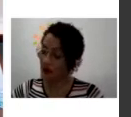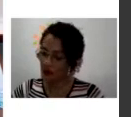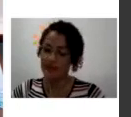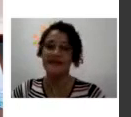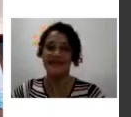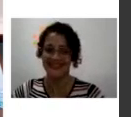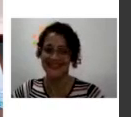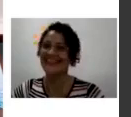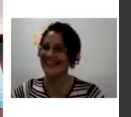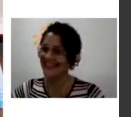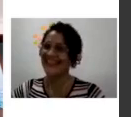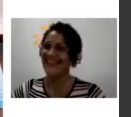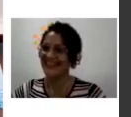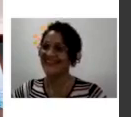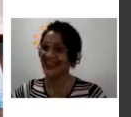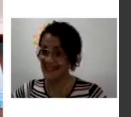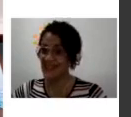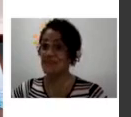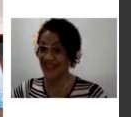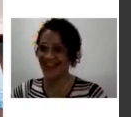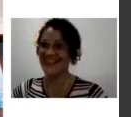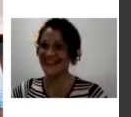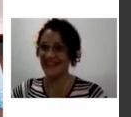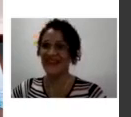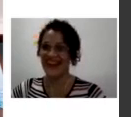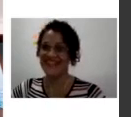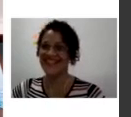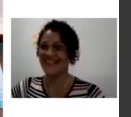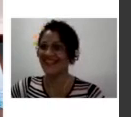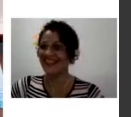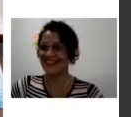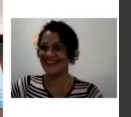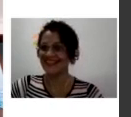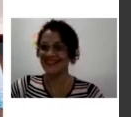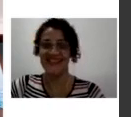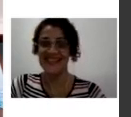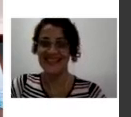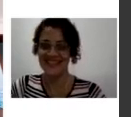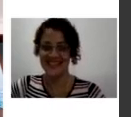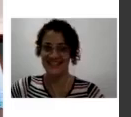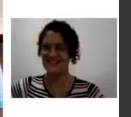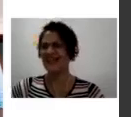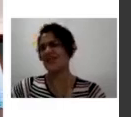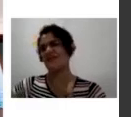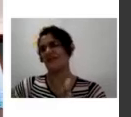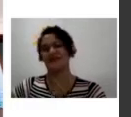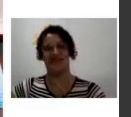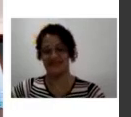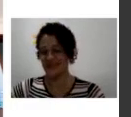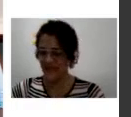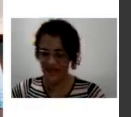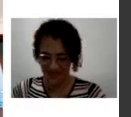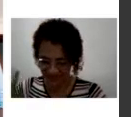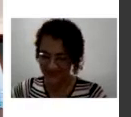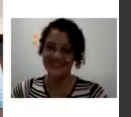professor Manuel, ele traz a experiência na prática e não tem essa de, não, tá bom,